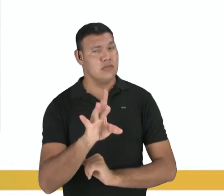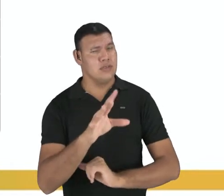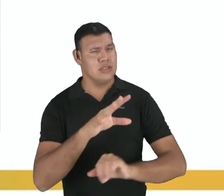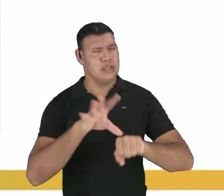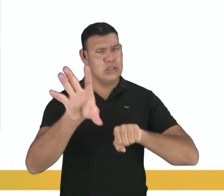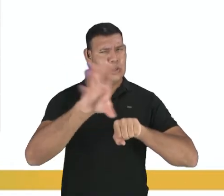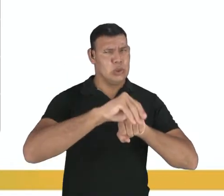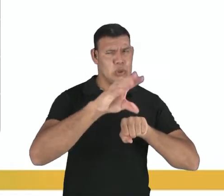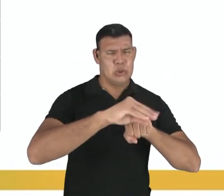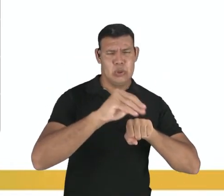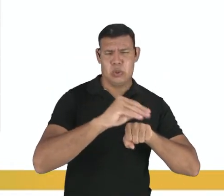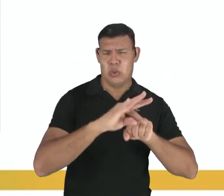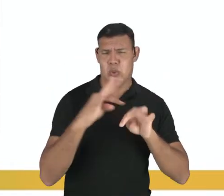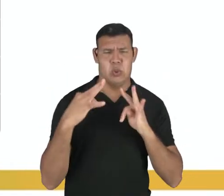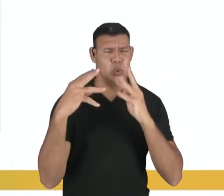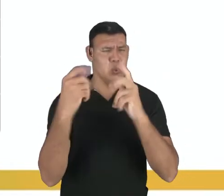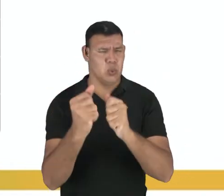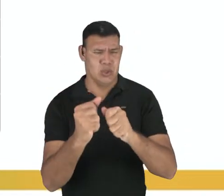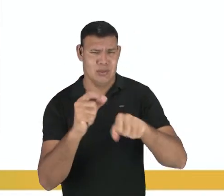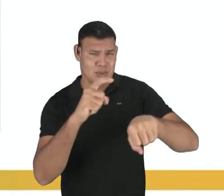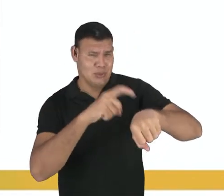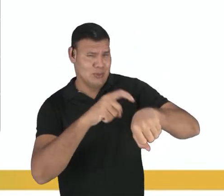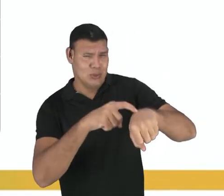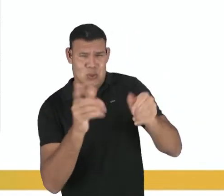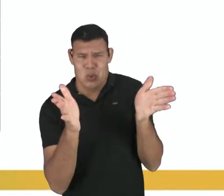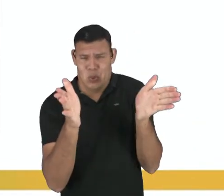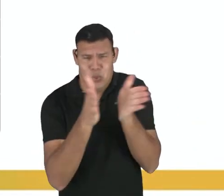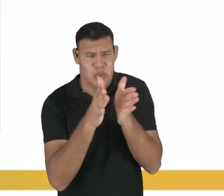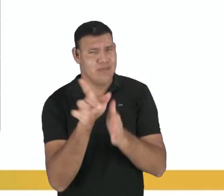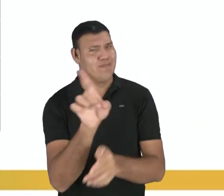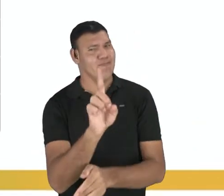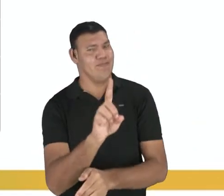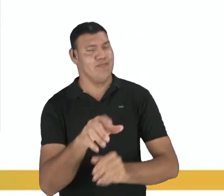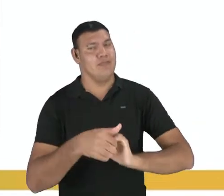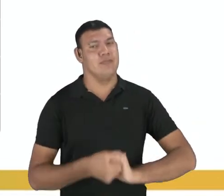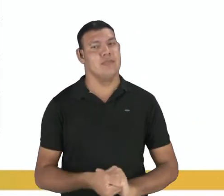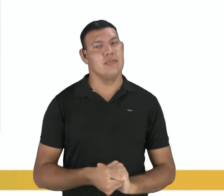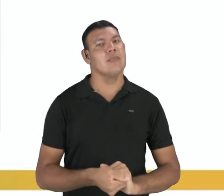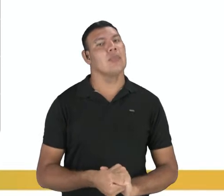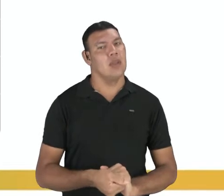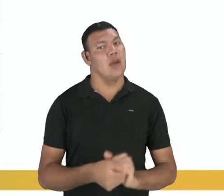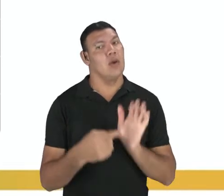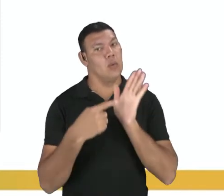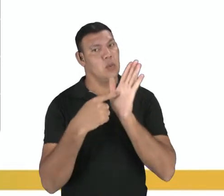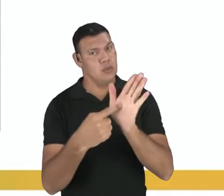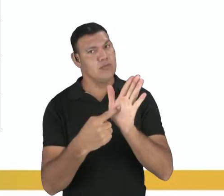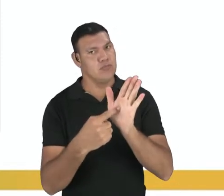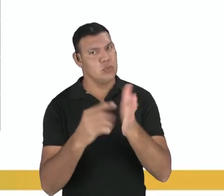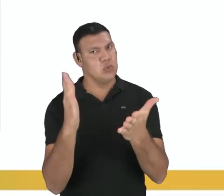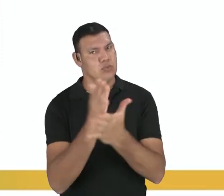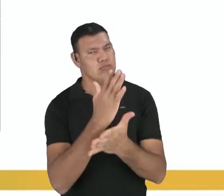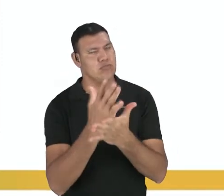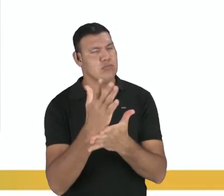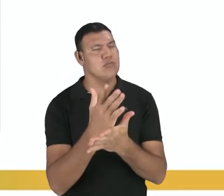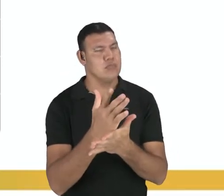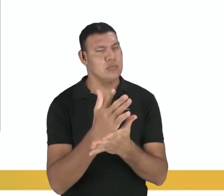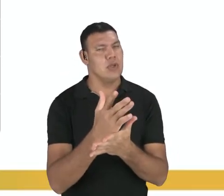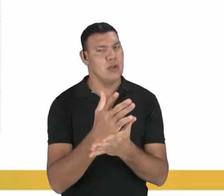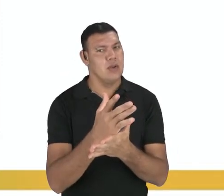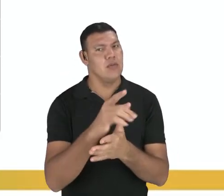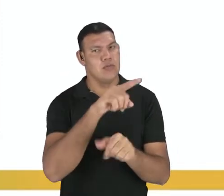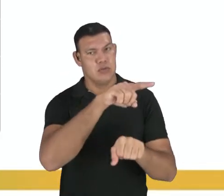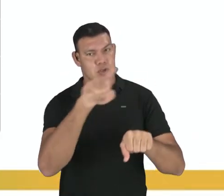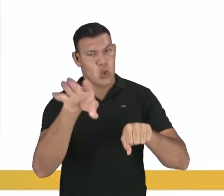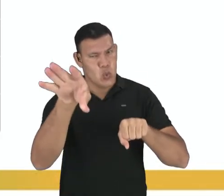aprender todos eles em poucos minutos, tá? Mas eu trouxe alguns que vocês podem começar a